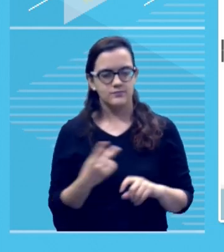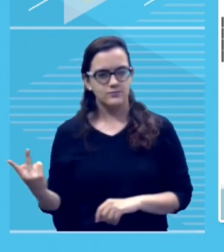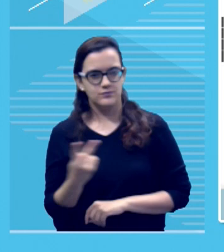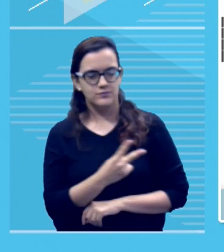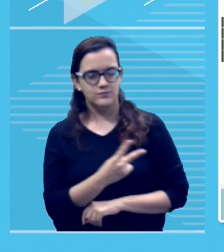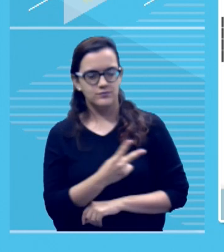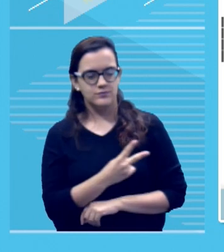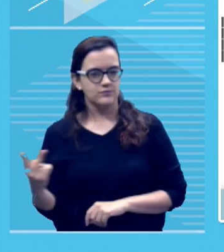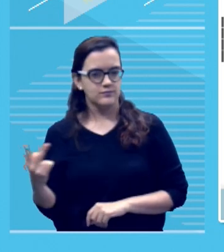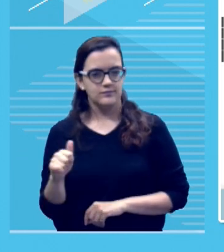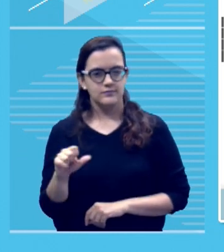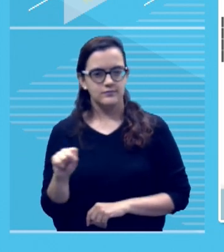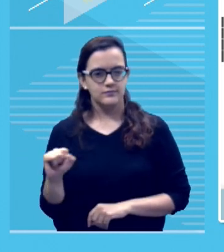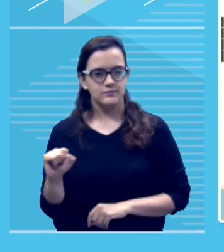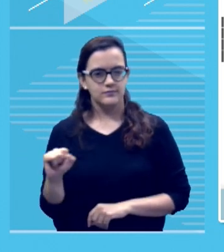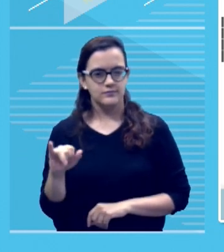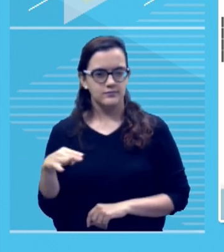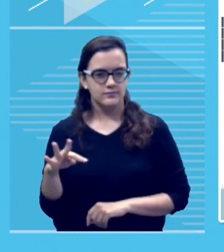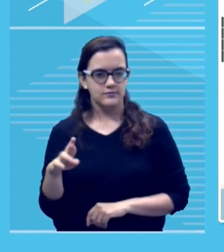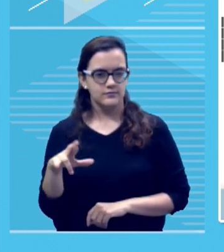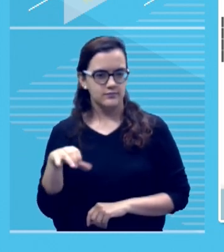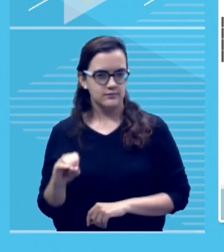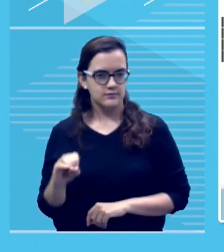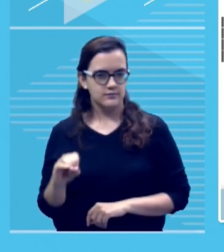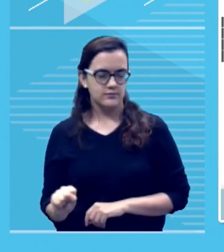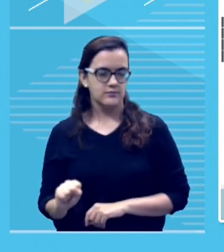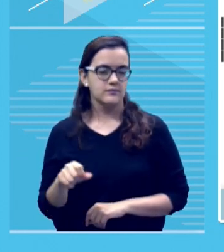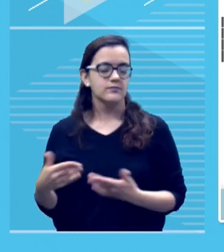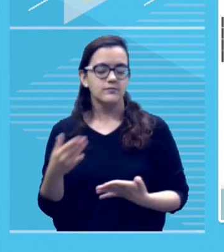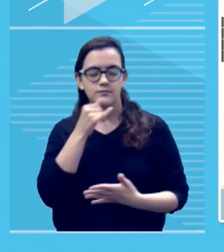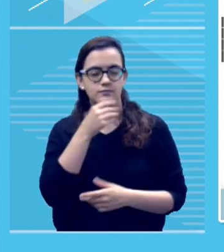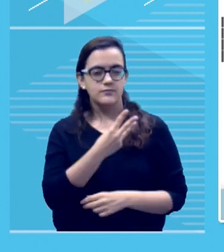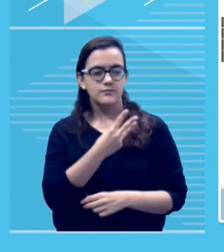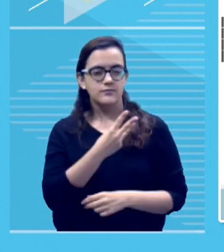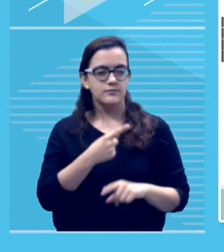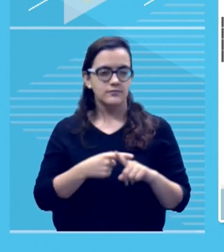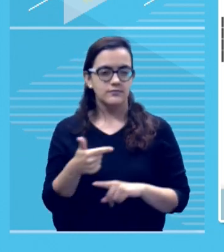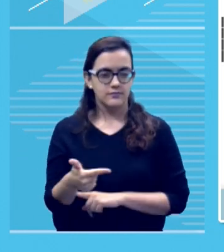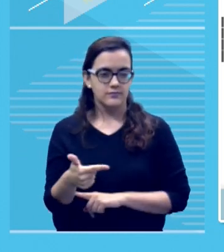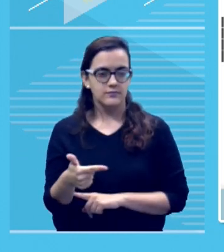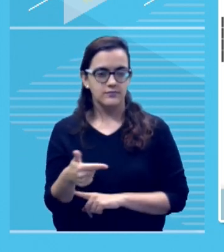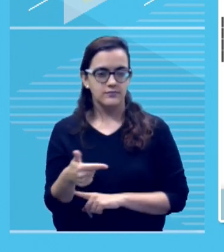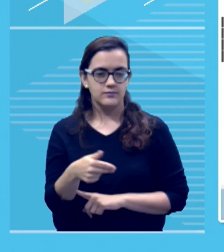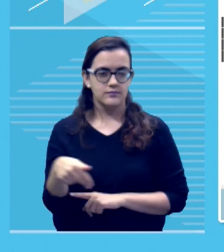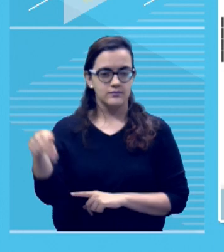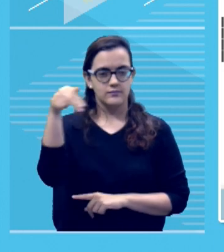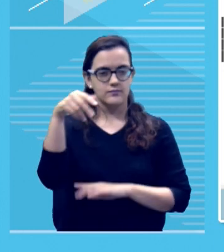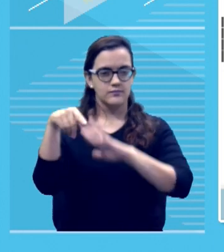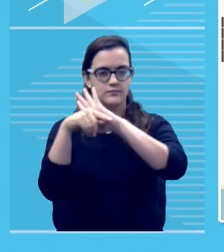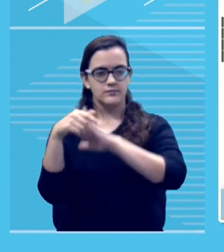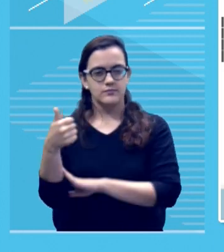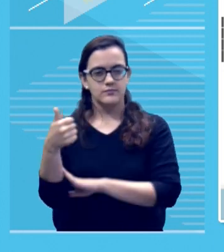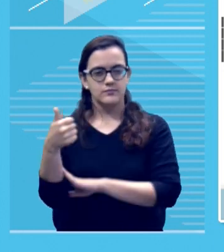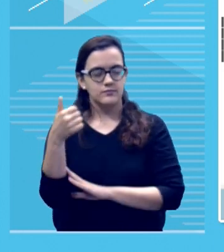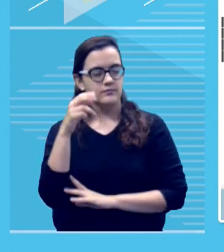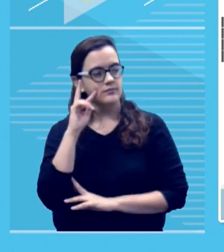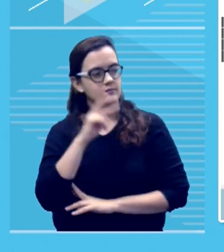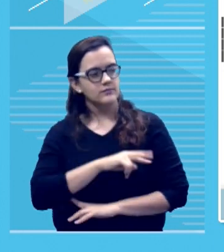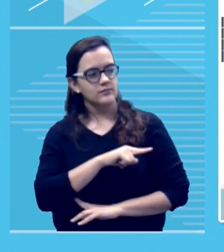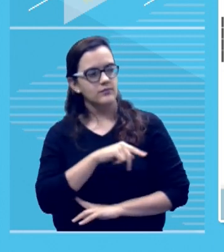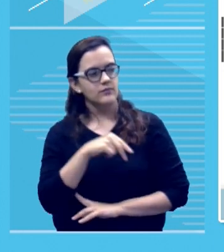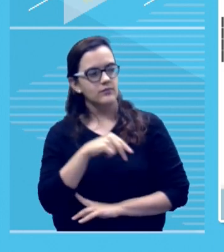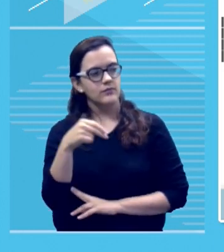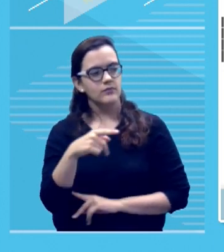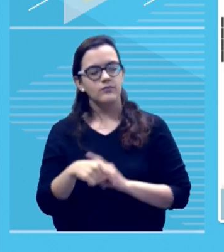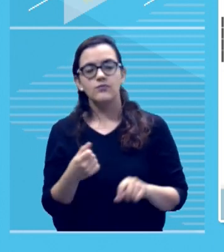tenho dois carbonos assimétricos, olha só. 3 vezes 2 elevado a n menos 1. O n é 2. Ó. Vai ficar